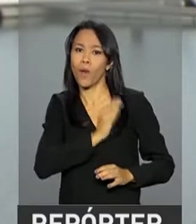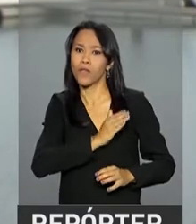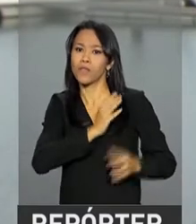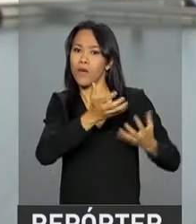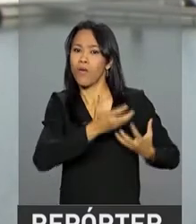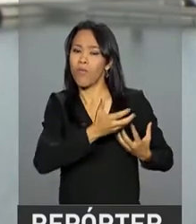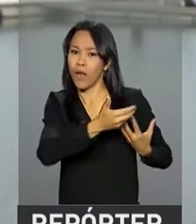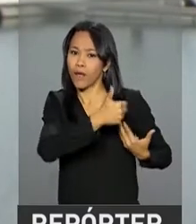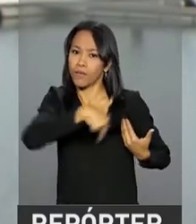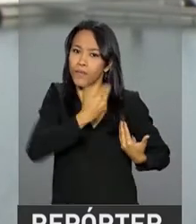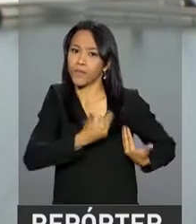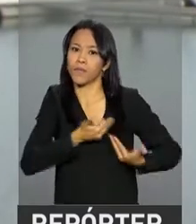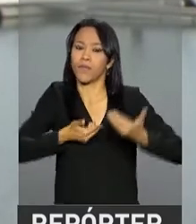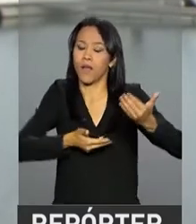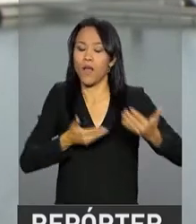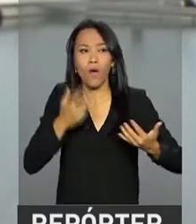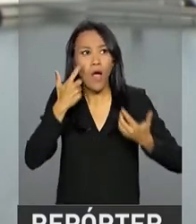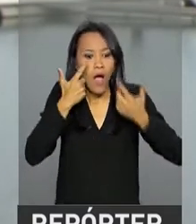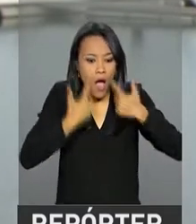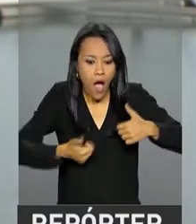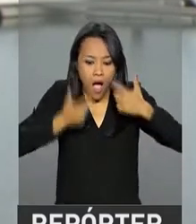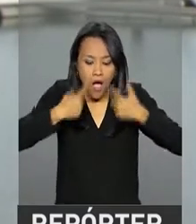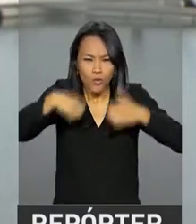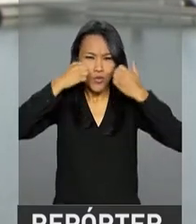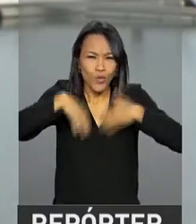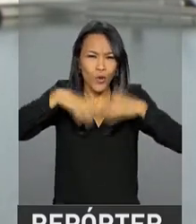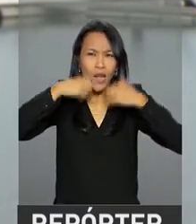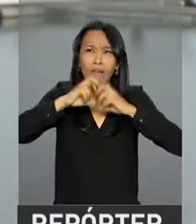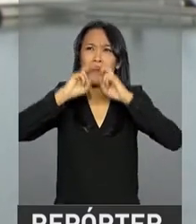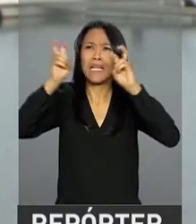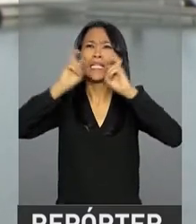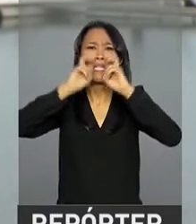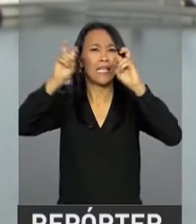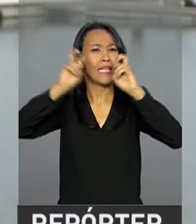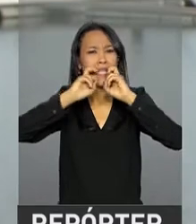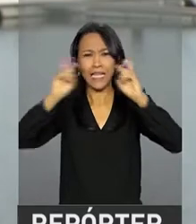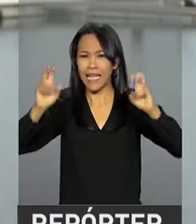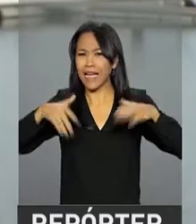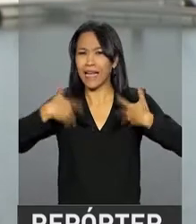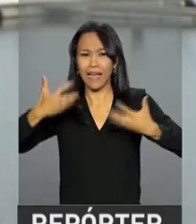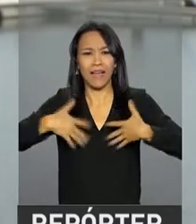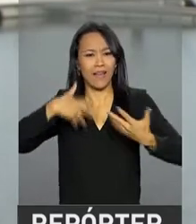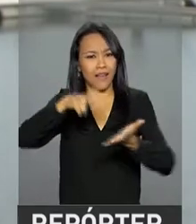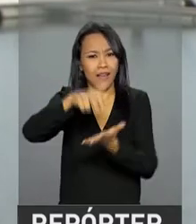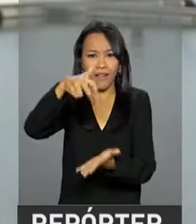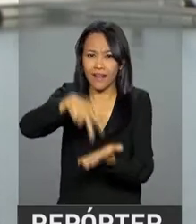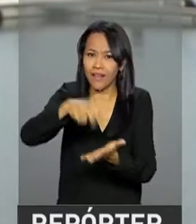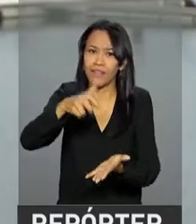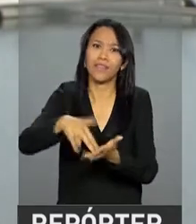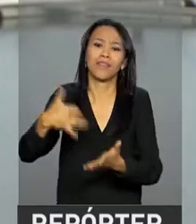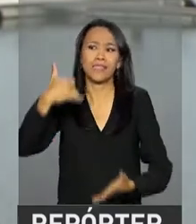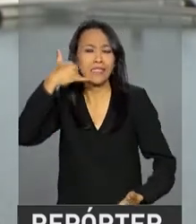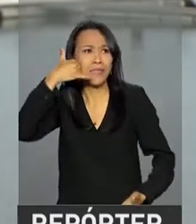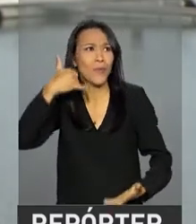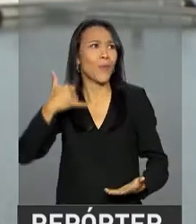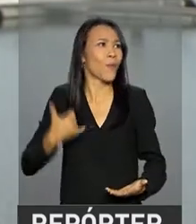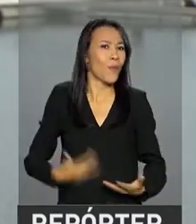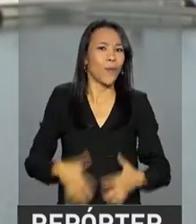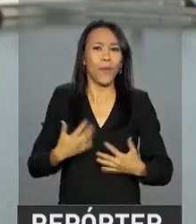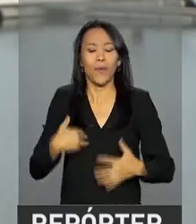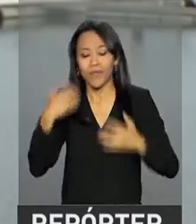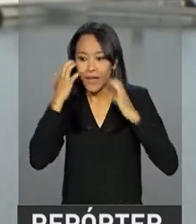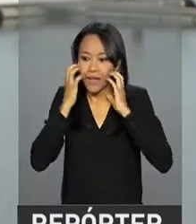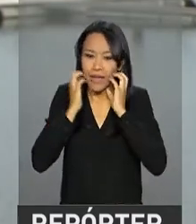você há nessa hora eu chorava eu gritava de alegria estava roxa eu fiquei tão